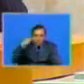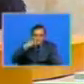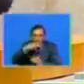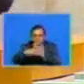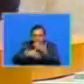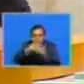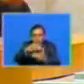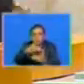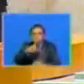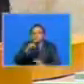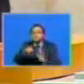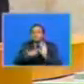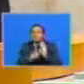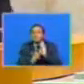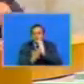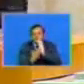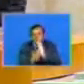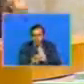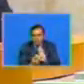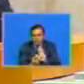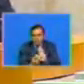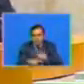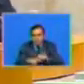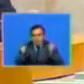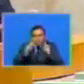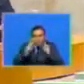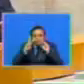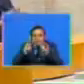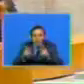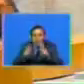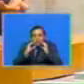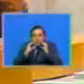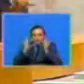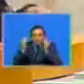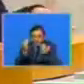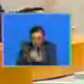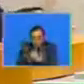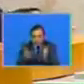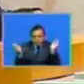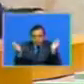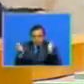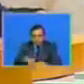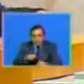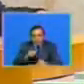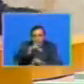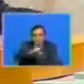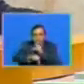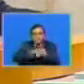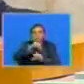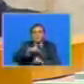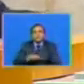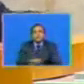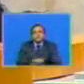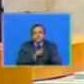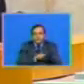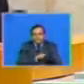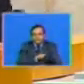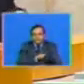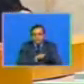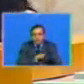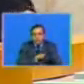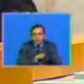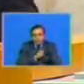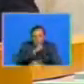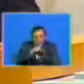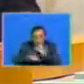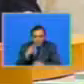mandatos, os seus representantes, mas enxergam a casa legislativa como capaz de transformar a vida e transformar